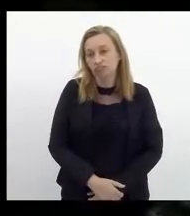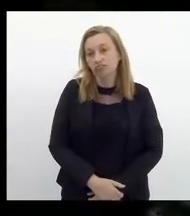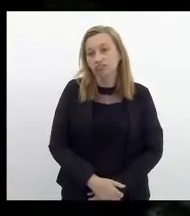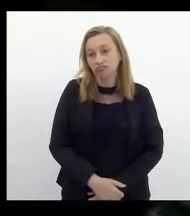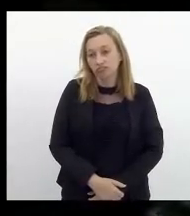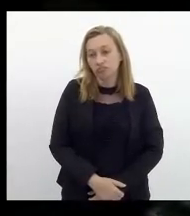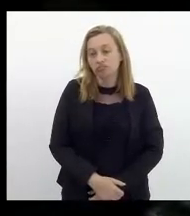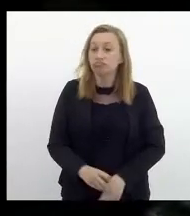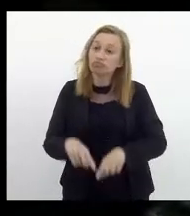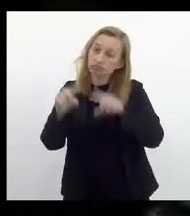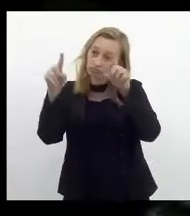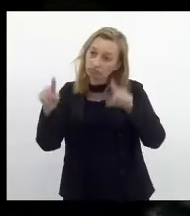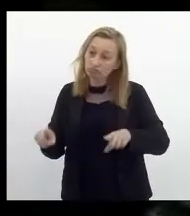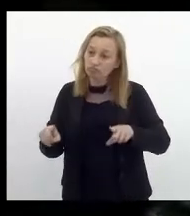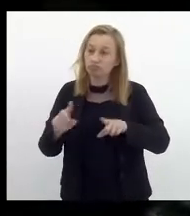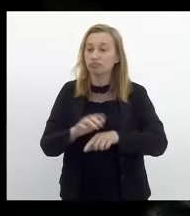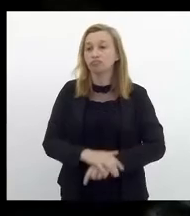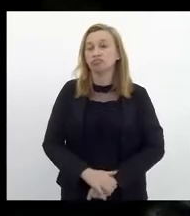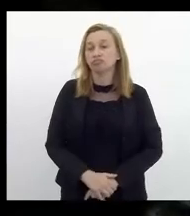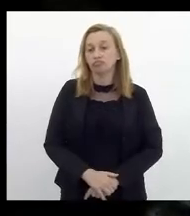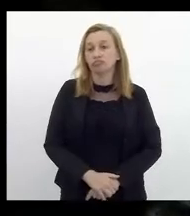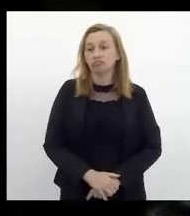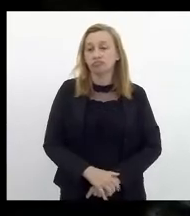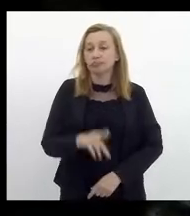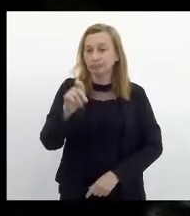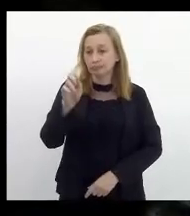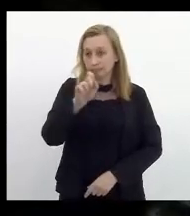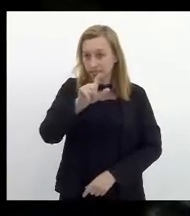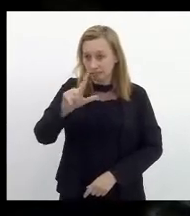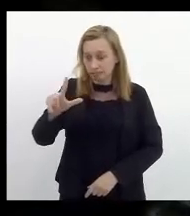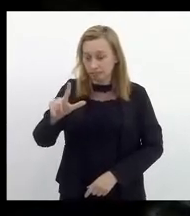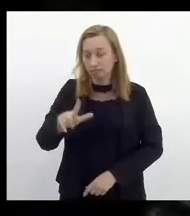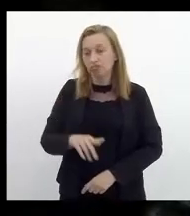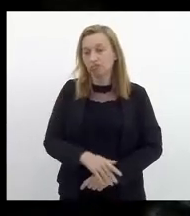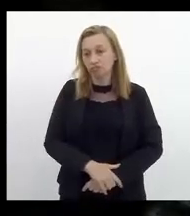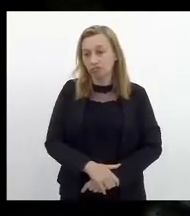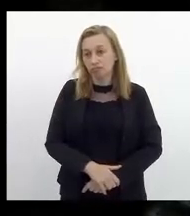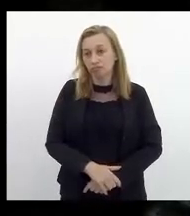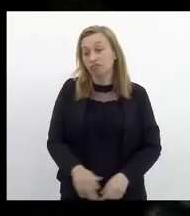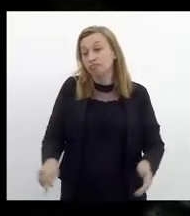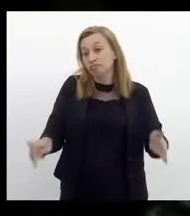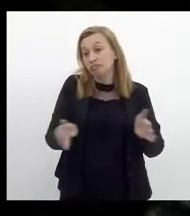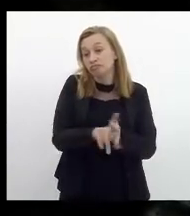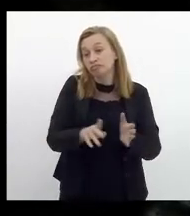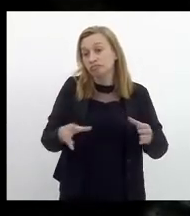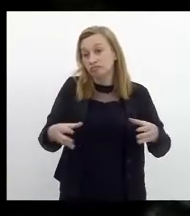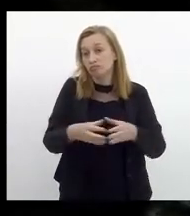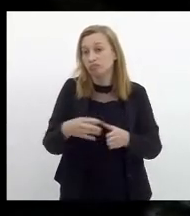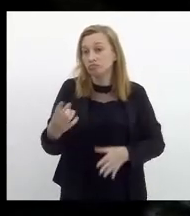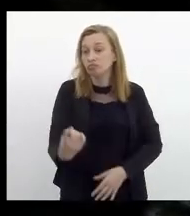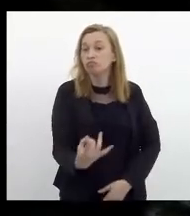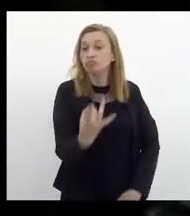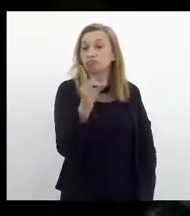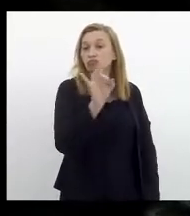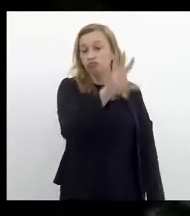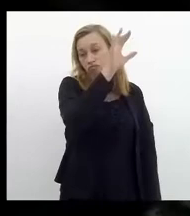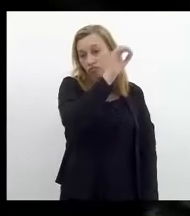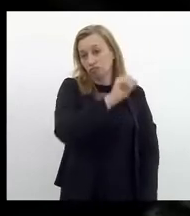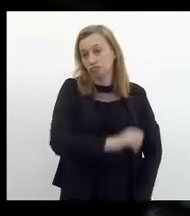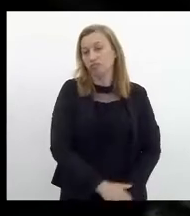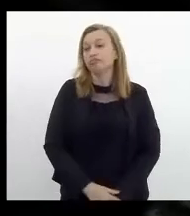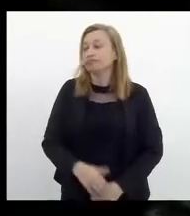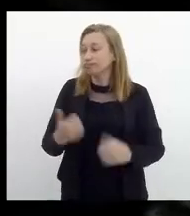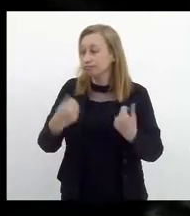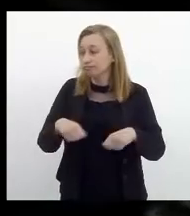os funcionários penais fazem parte de um corpo só. Tinha que